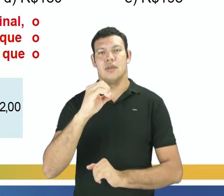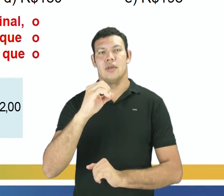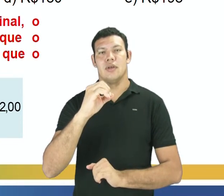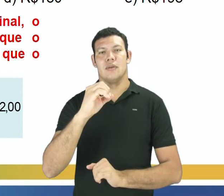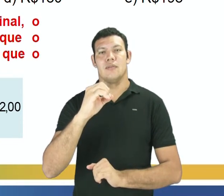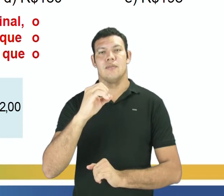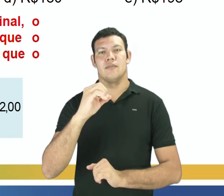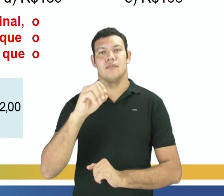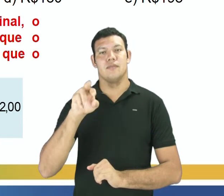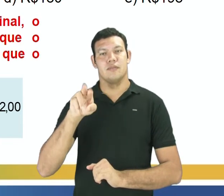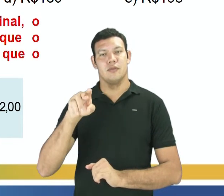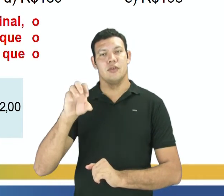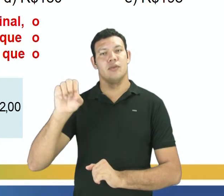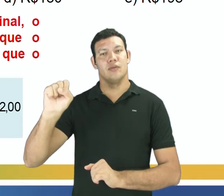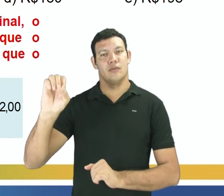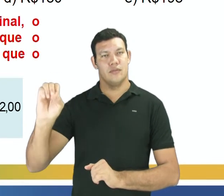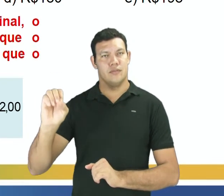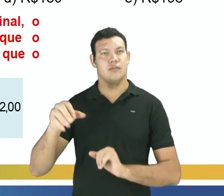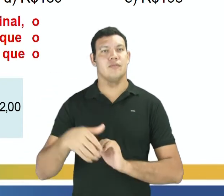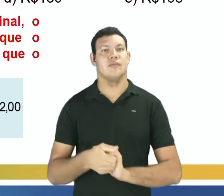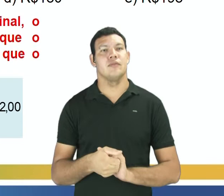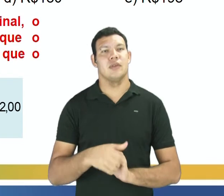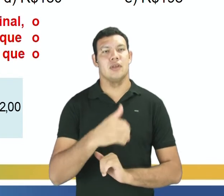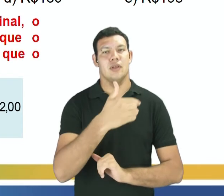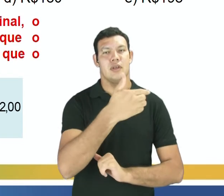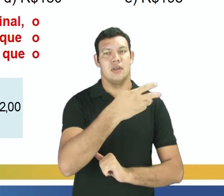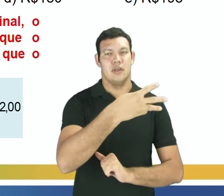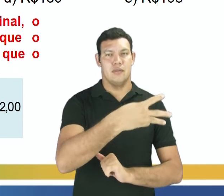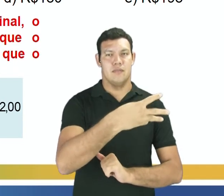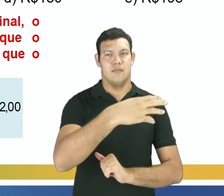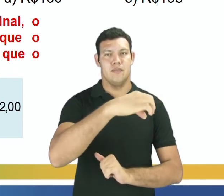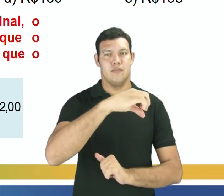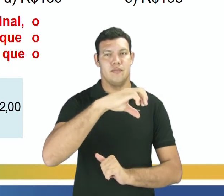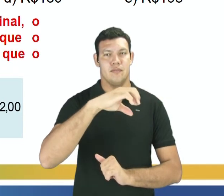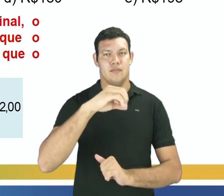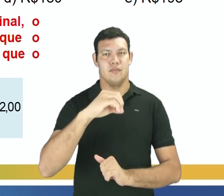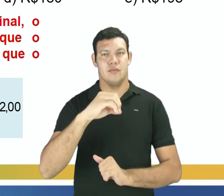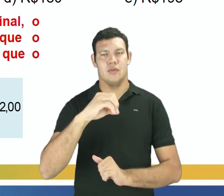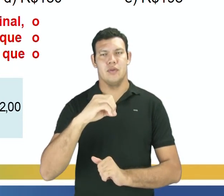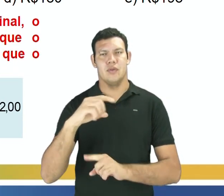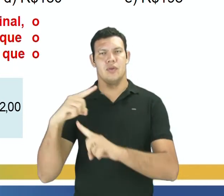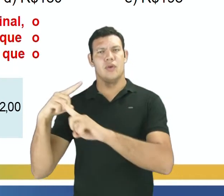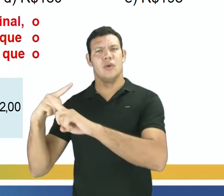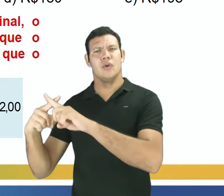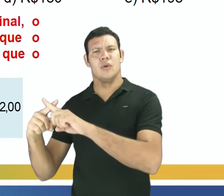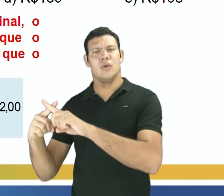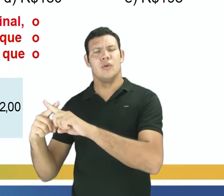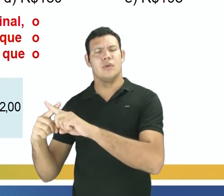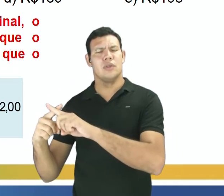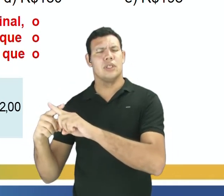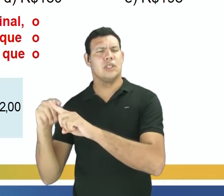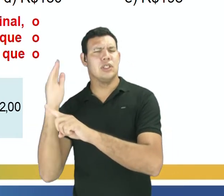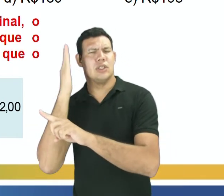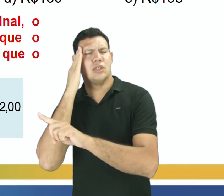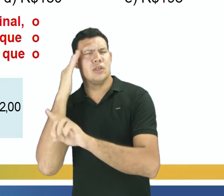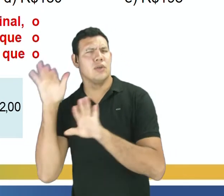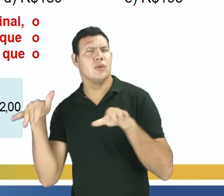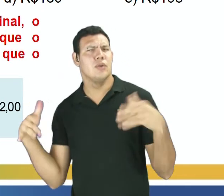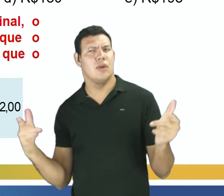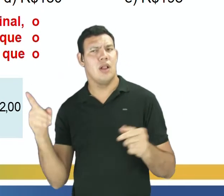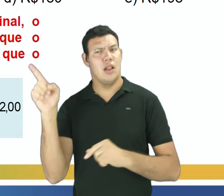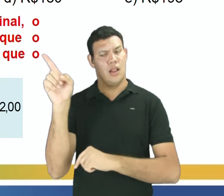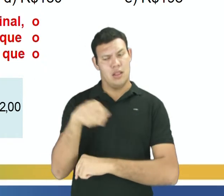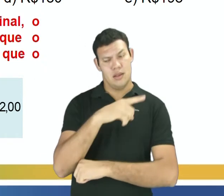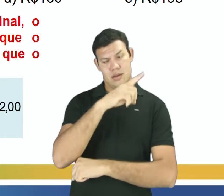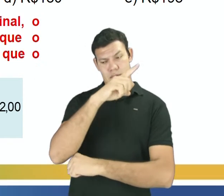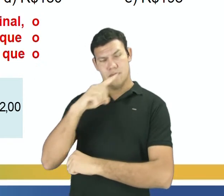excedeu, esses 390, corresponde a qual ganho extra, então? Aqui nós fazemos uma multiplicação dos meios pelos extremos,